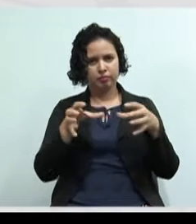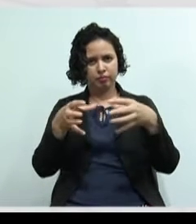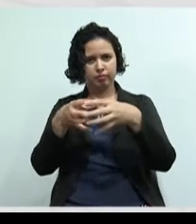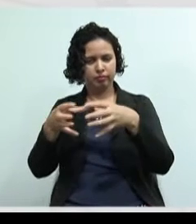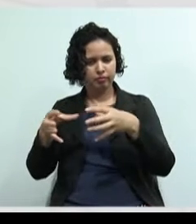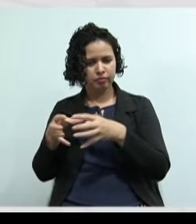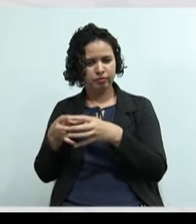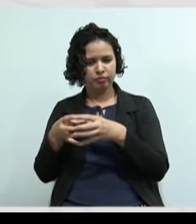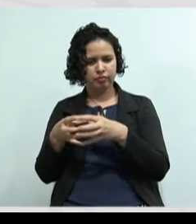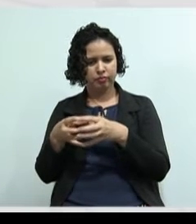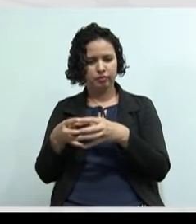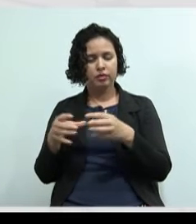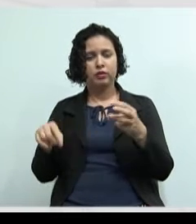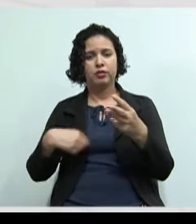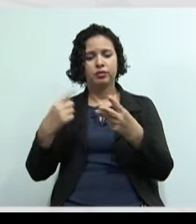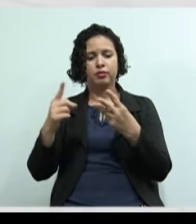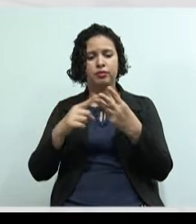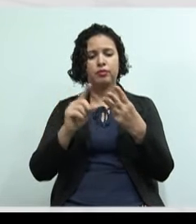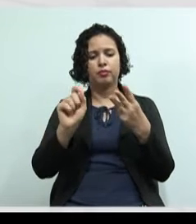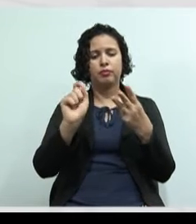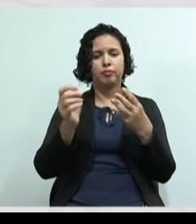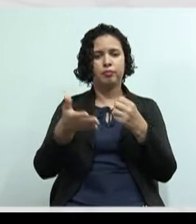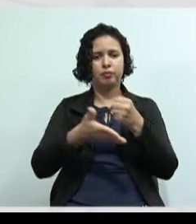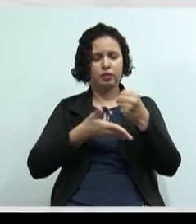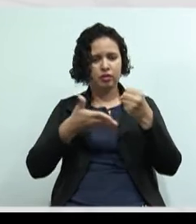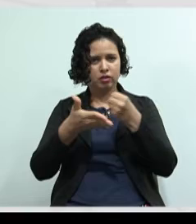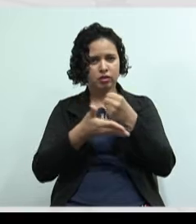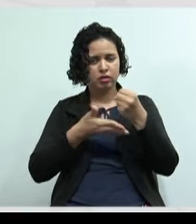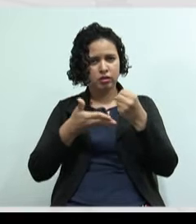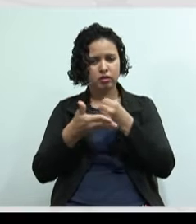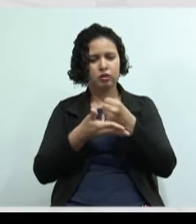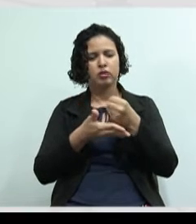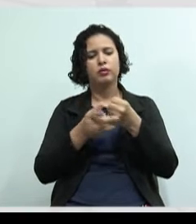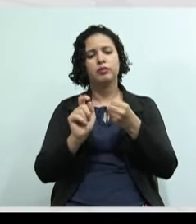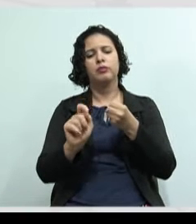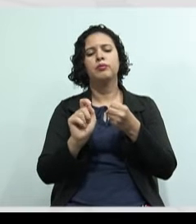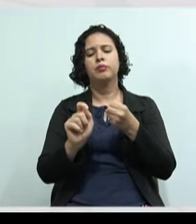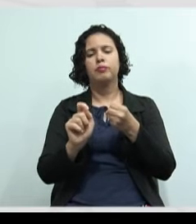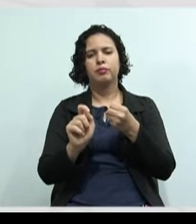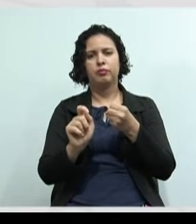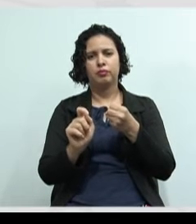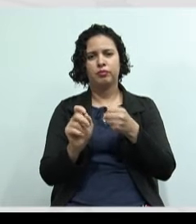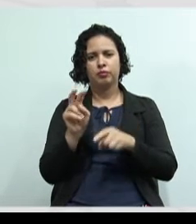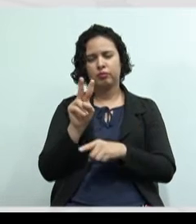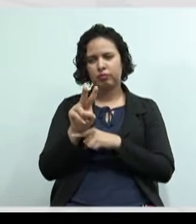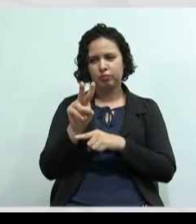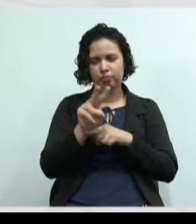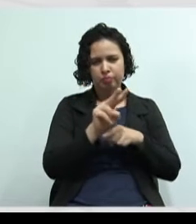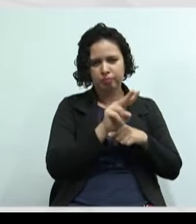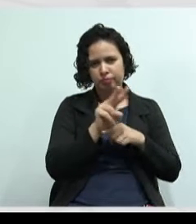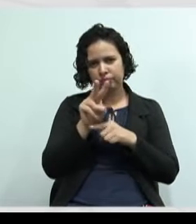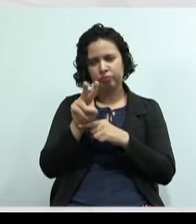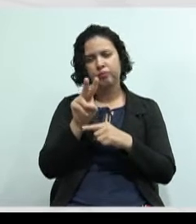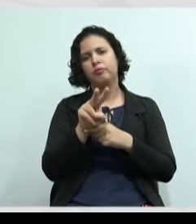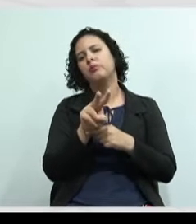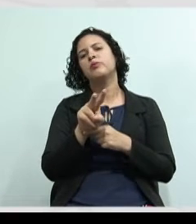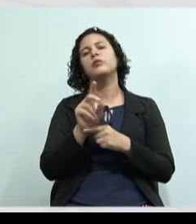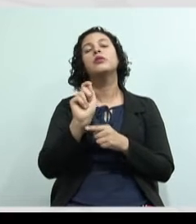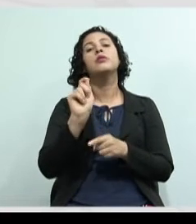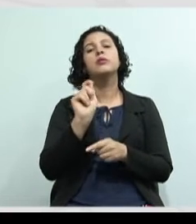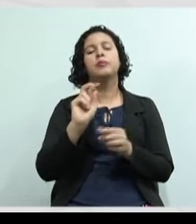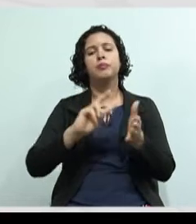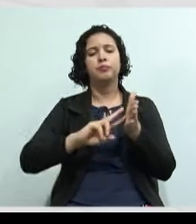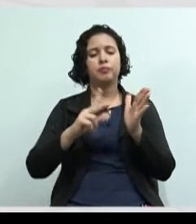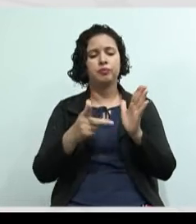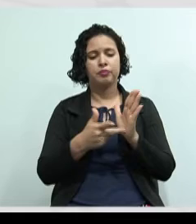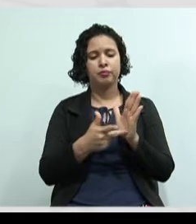E aí nós chegamos naquele mais básico, que é o planejamento operacional, tá? Está no nível dos supervisores, né? Ou seja,